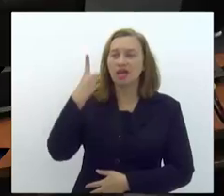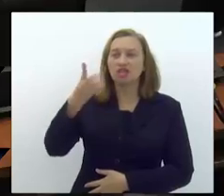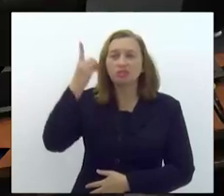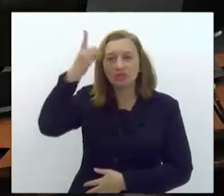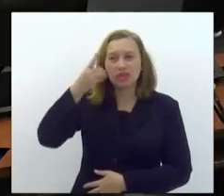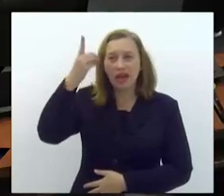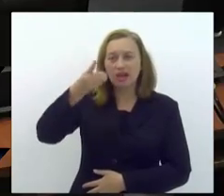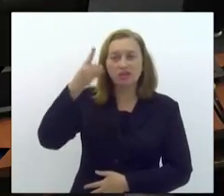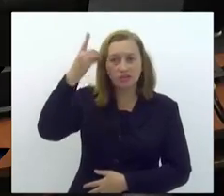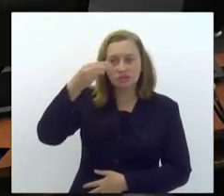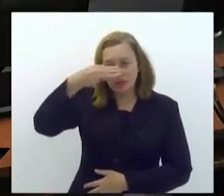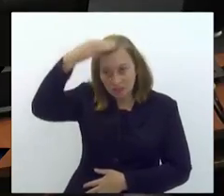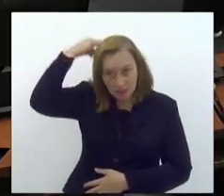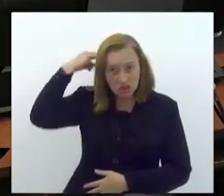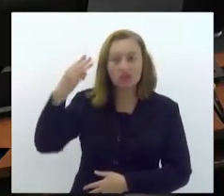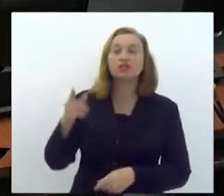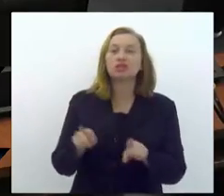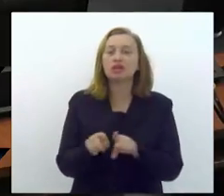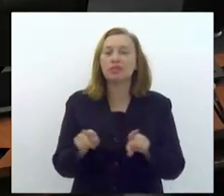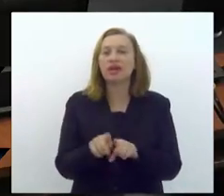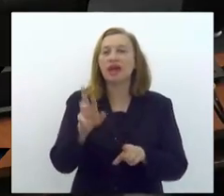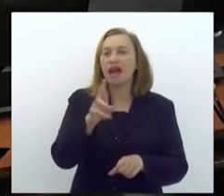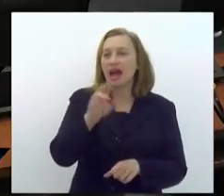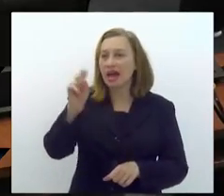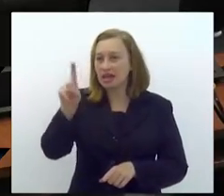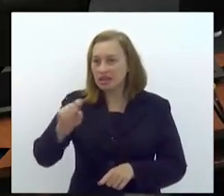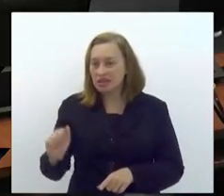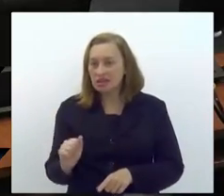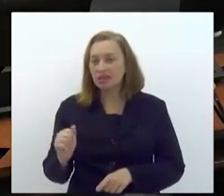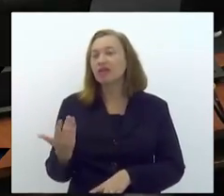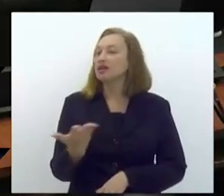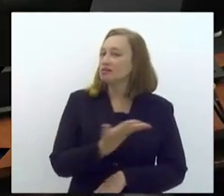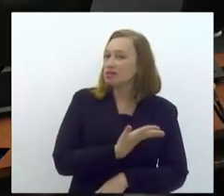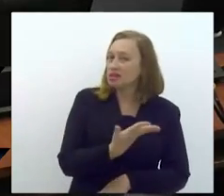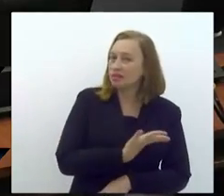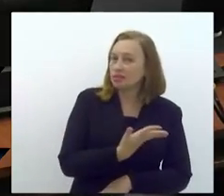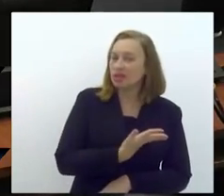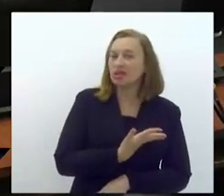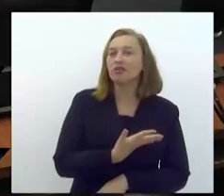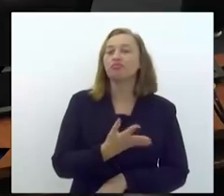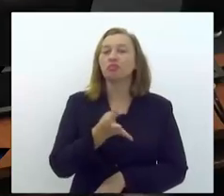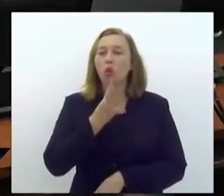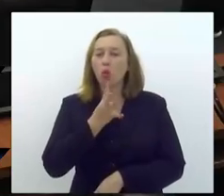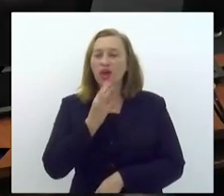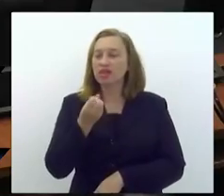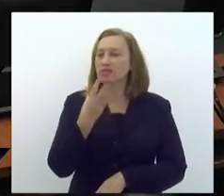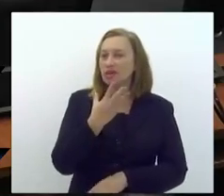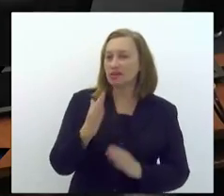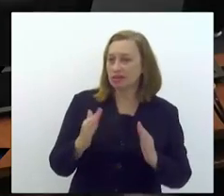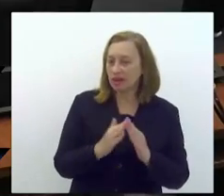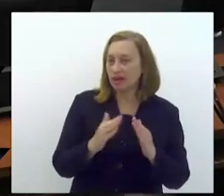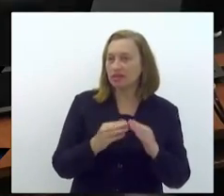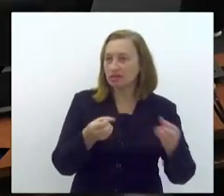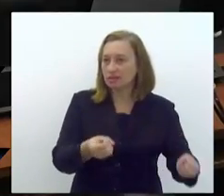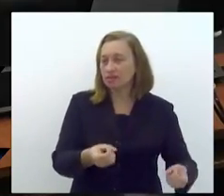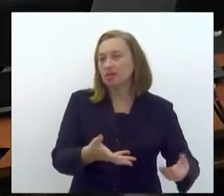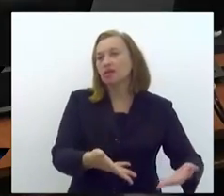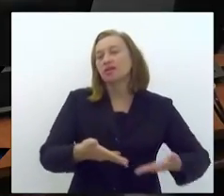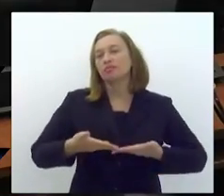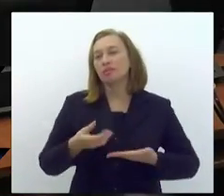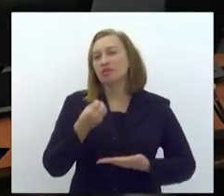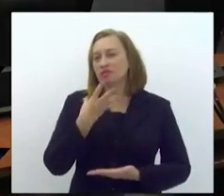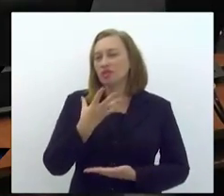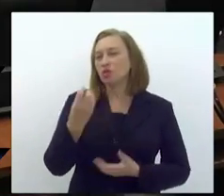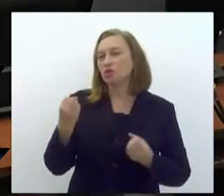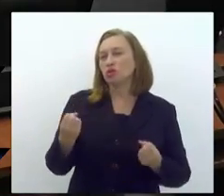Raíssa sua esposa tá aí nossa grande amiga seja bem-vindo meu irmão nessa casa que você conhece muito bem e Sucesso sempre